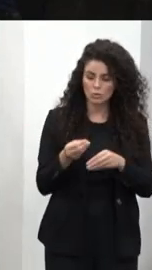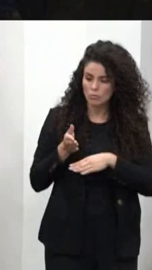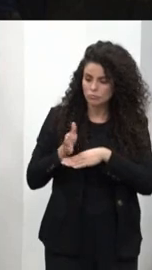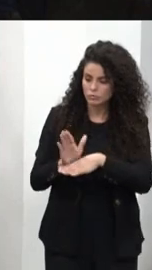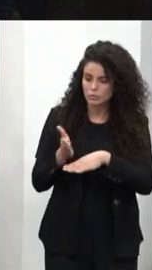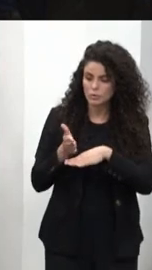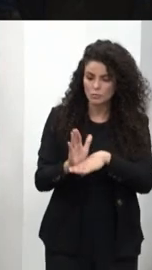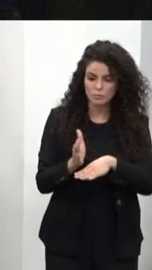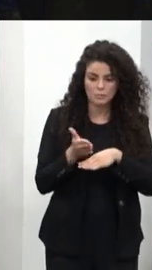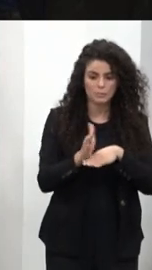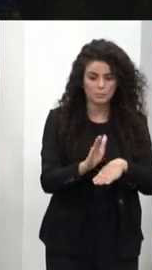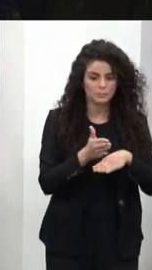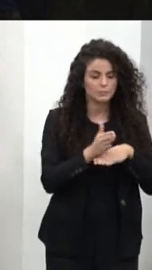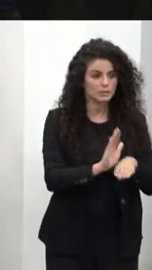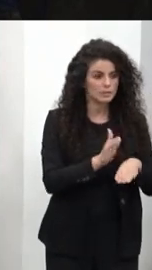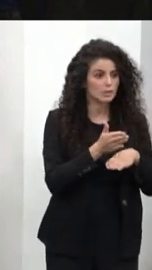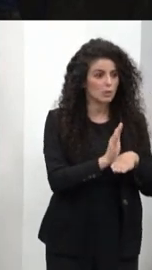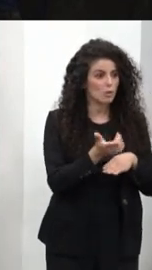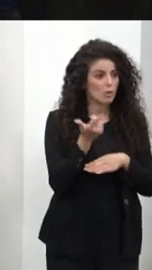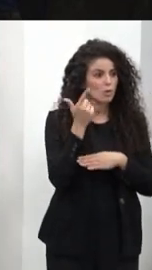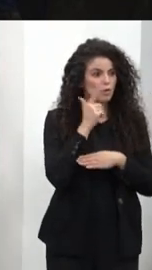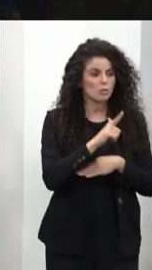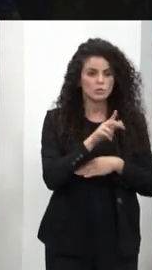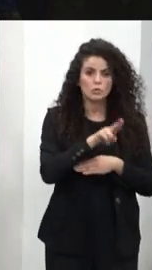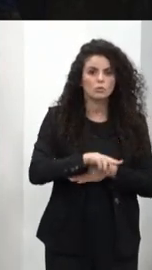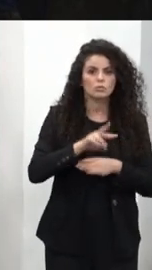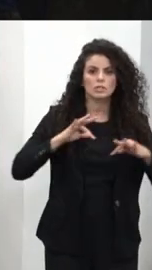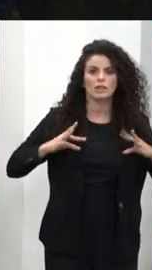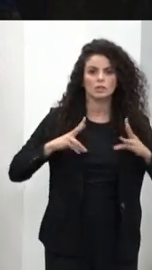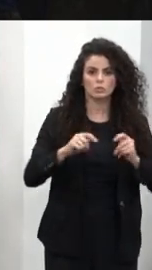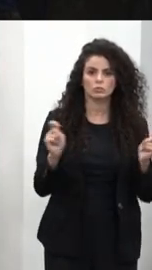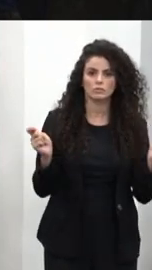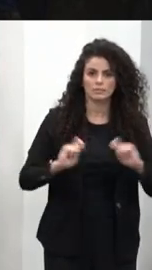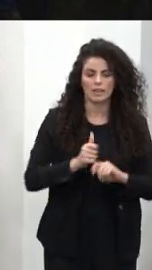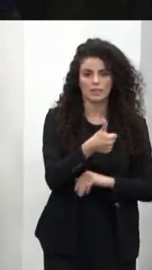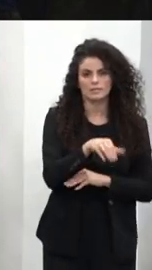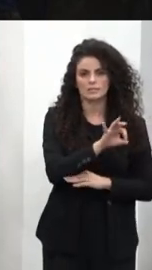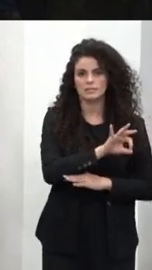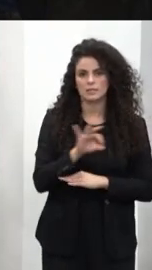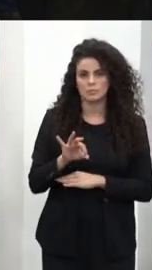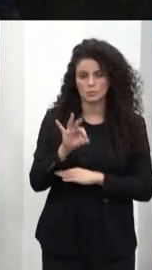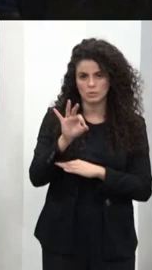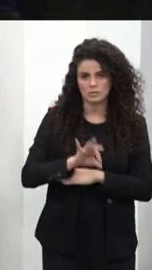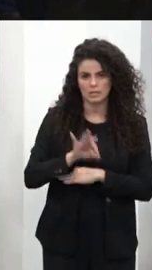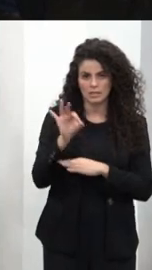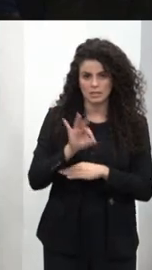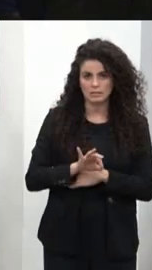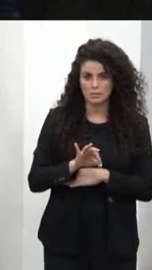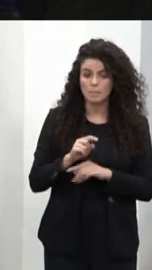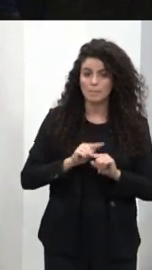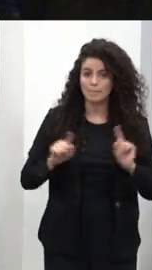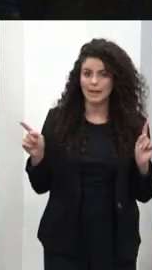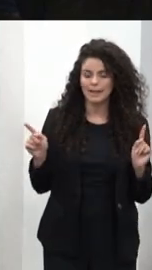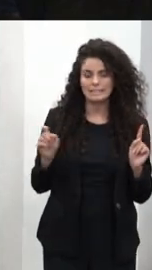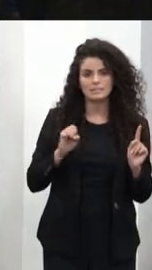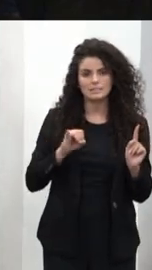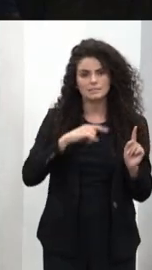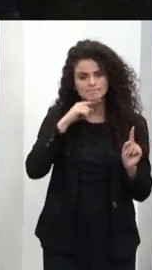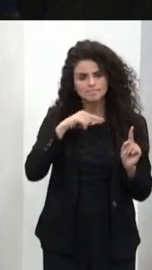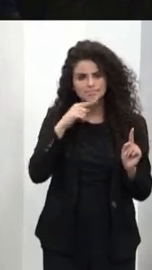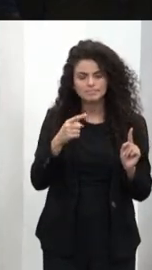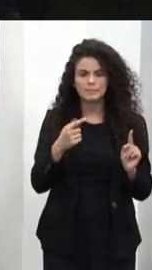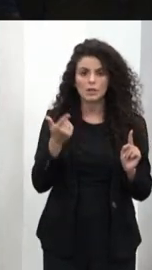forças para que os municípios consigam Executar tudo mas se não for possível existe uma previsão também legal para que haja uma reversão para que esse esse